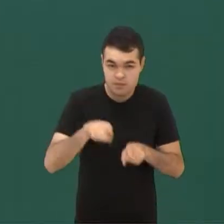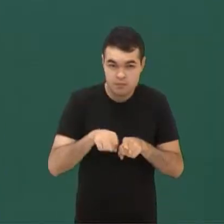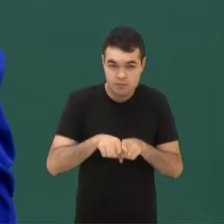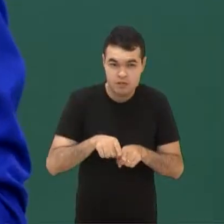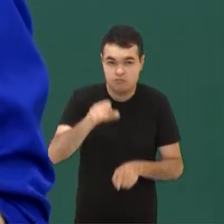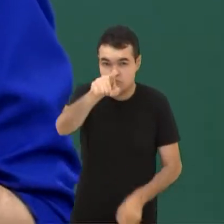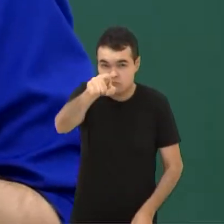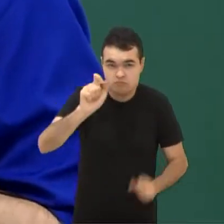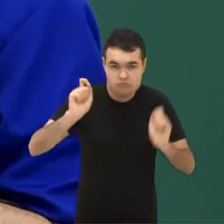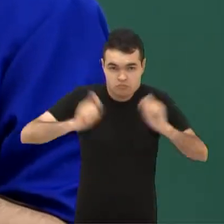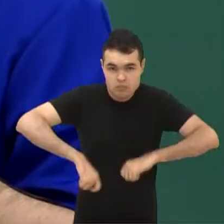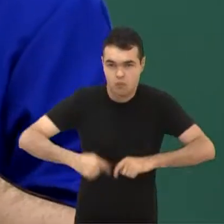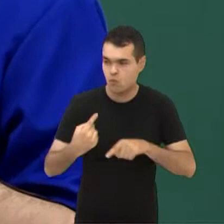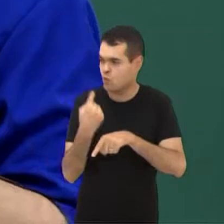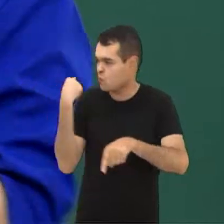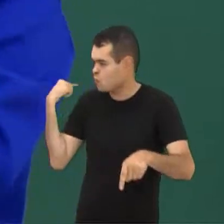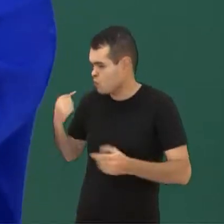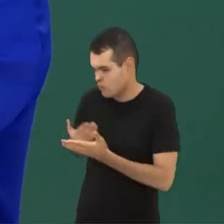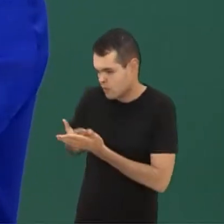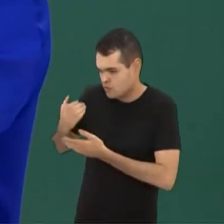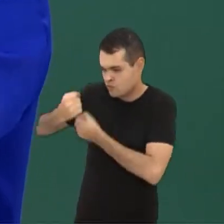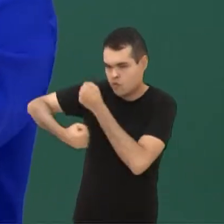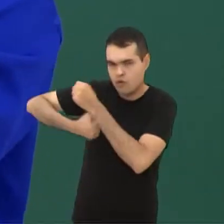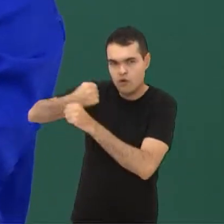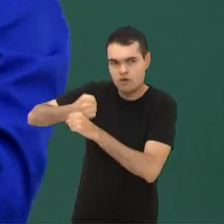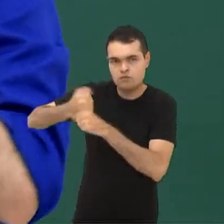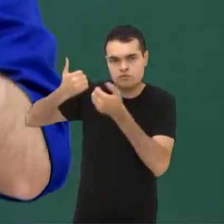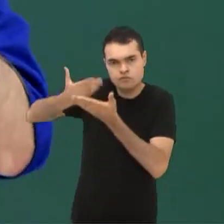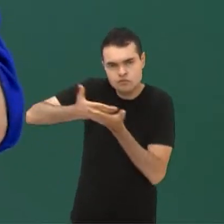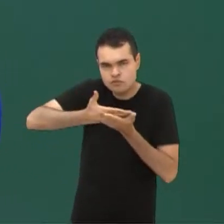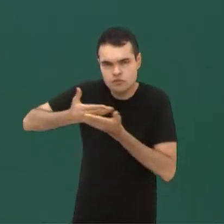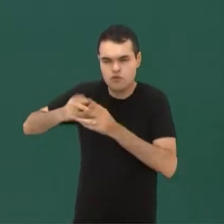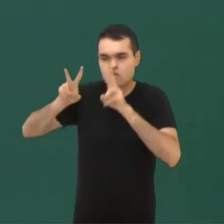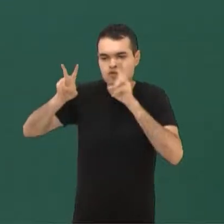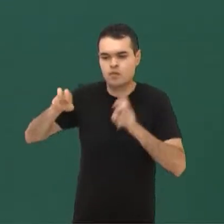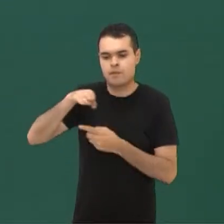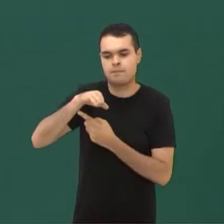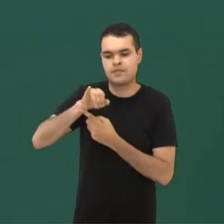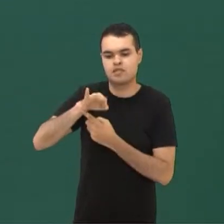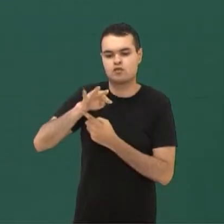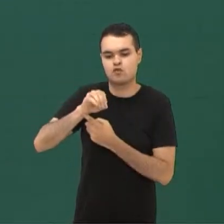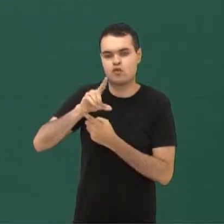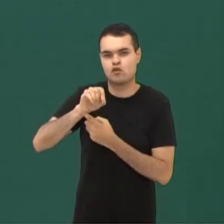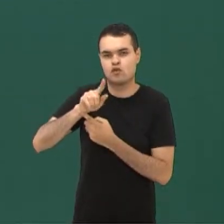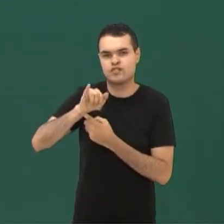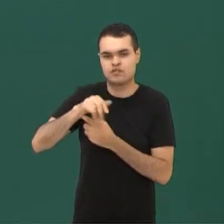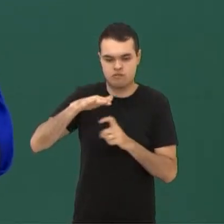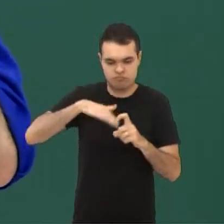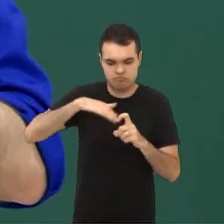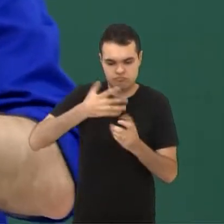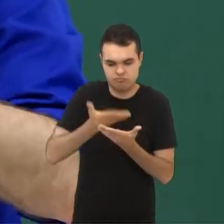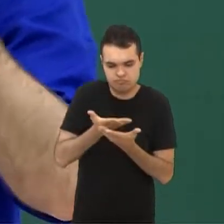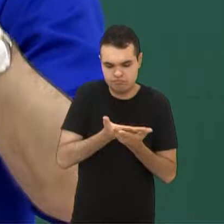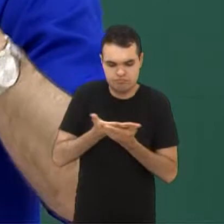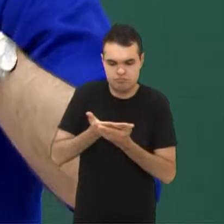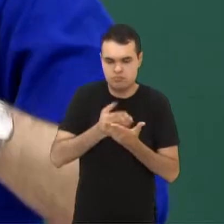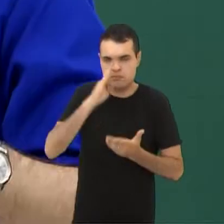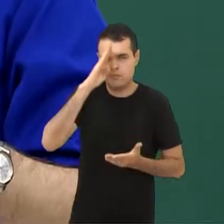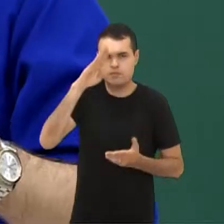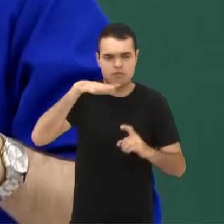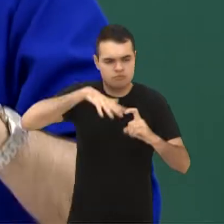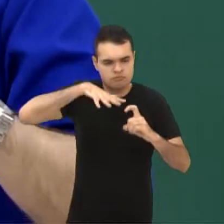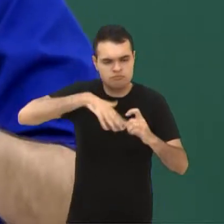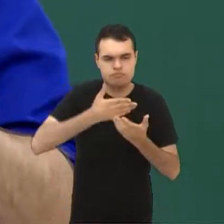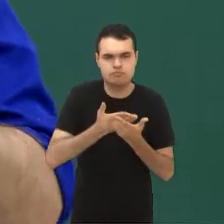lá no início do ano letivo nós estudamos um pouquinho sobre mitologia. Verdade. E eles vão lembrar que a mitologia ela tinha como